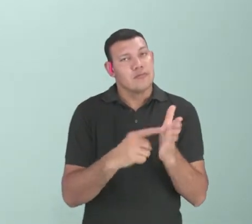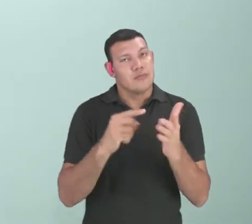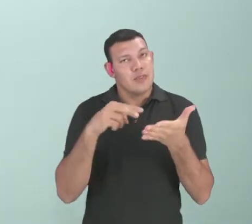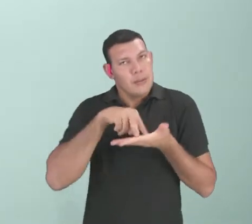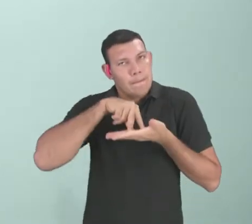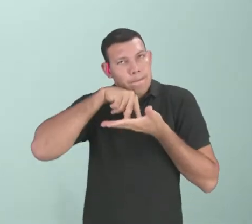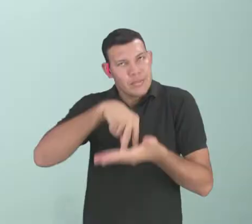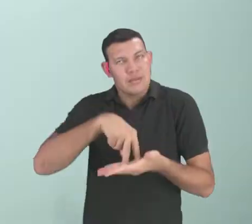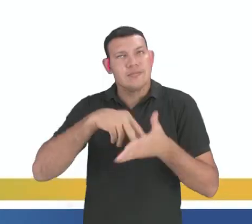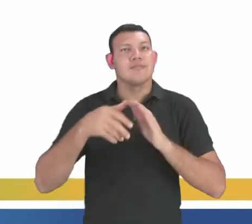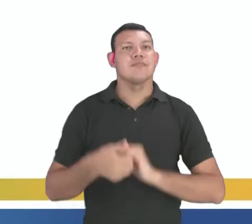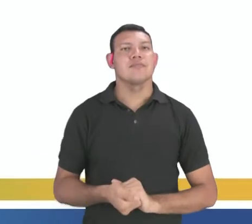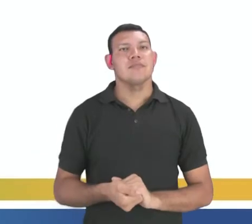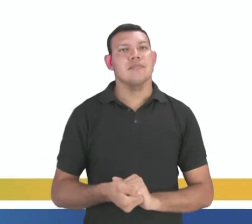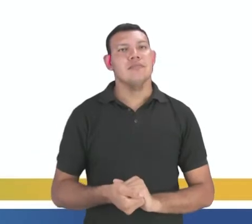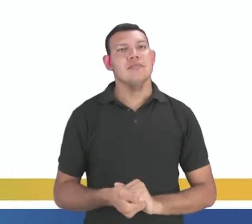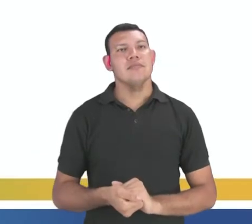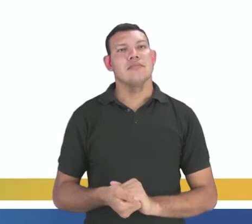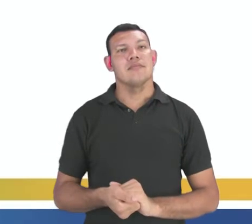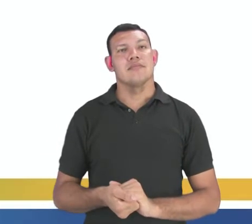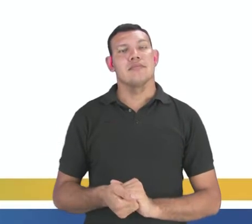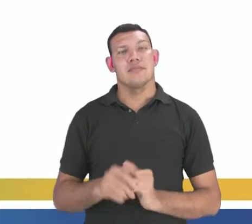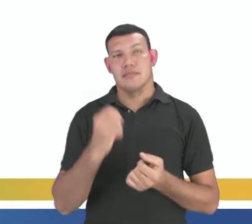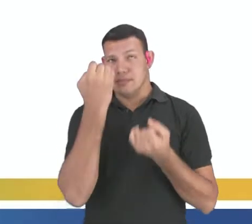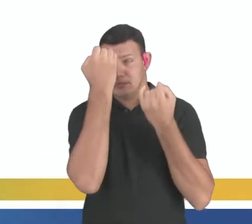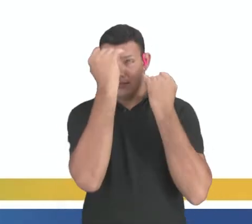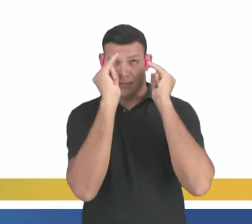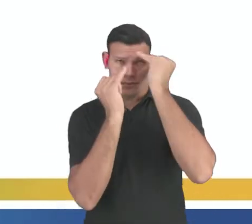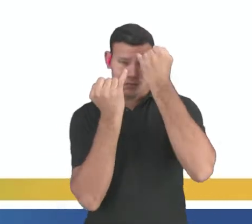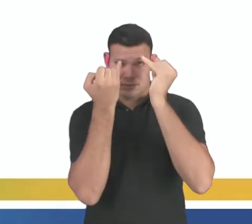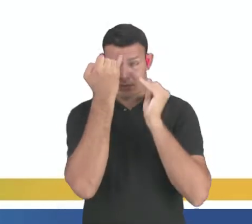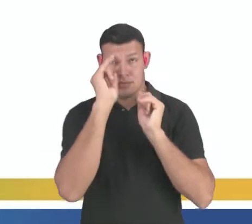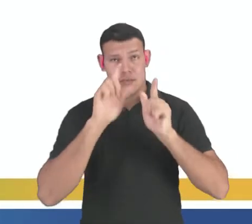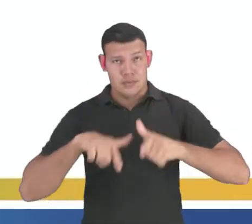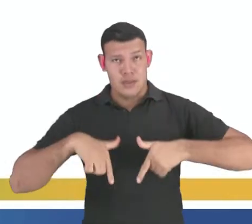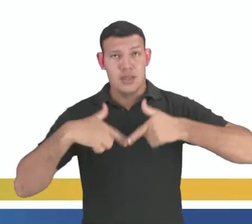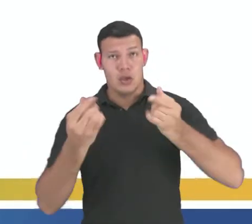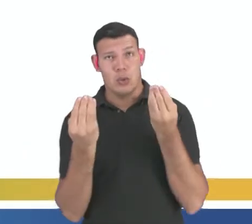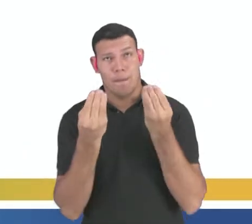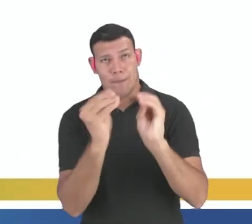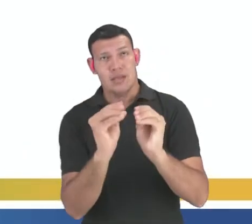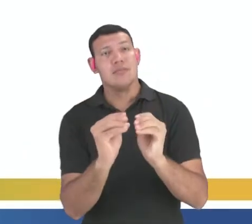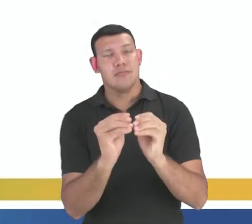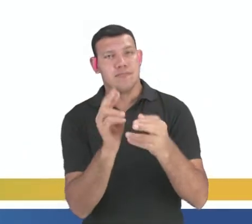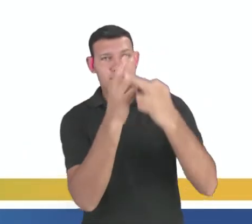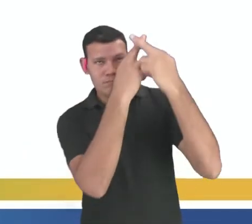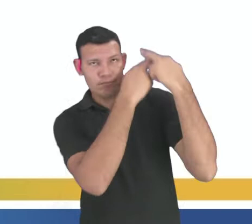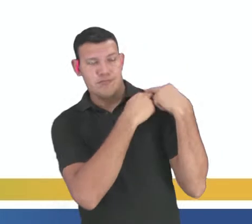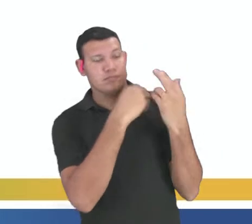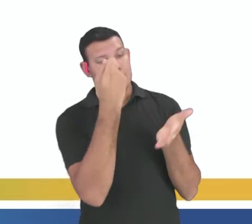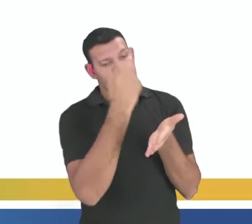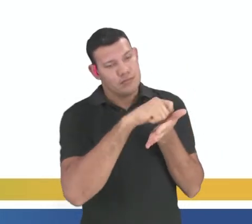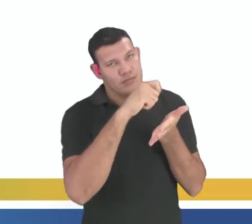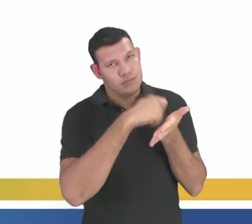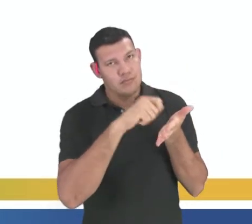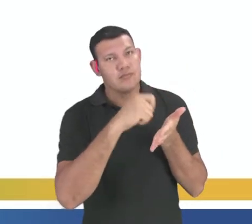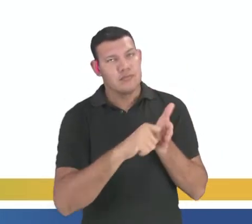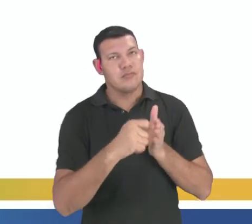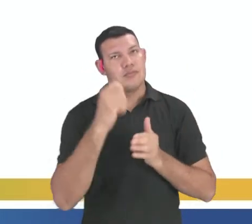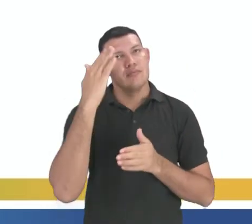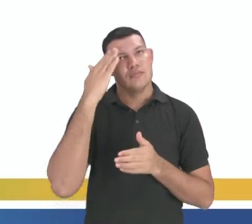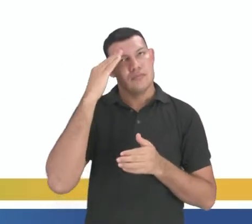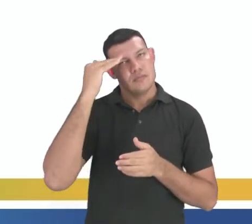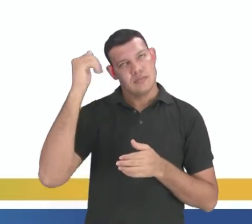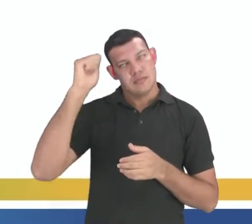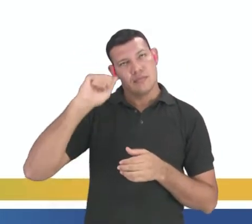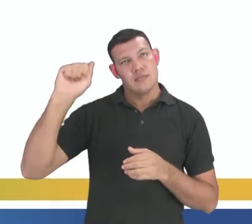posicionamento. As ideias defendidas em um artigo de opinião são de responsabilidade do autor e, por isso, o mesmo